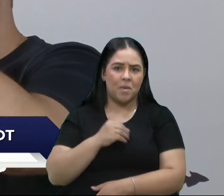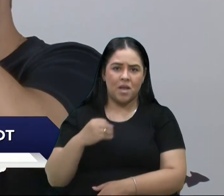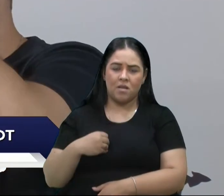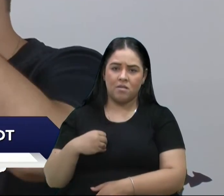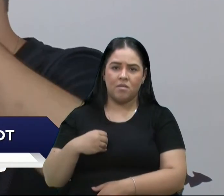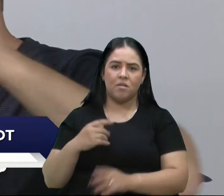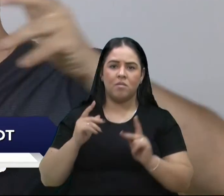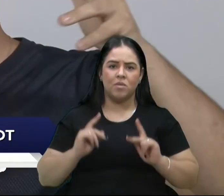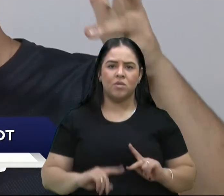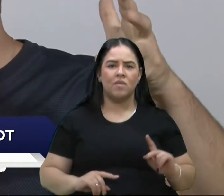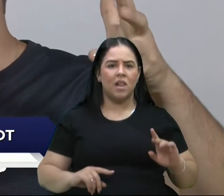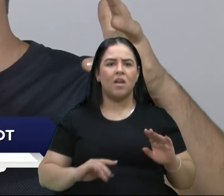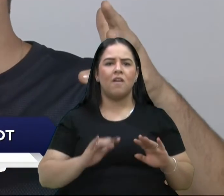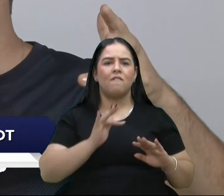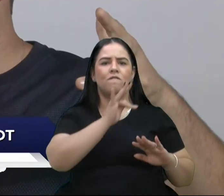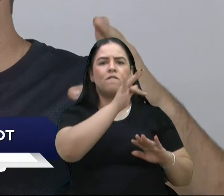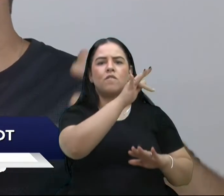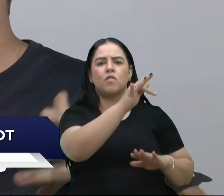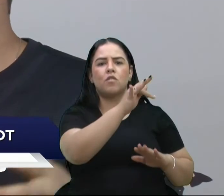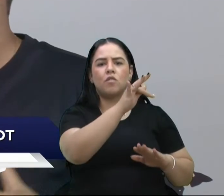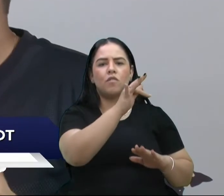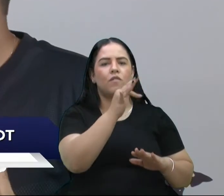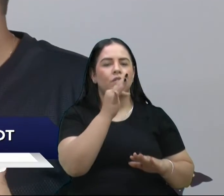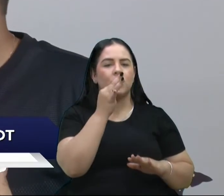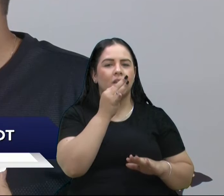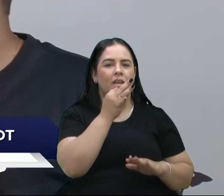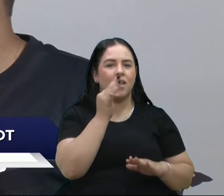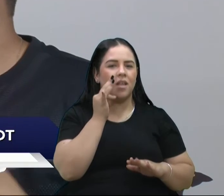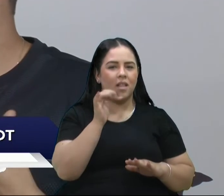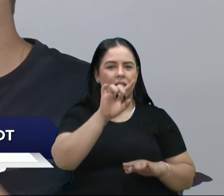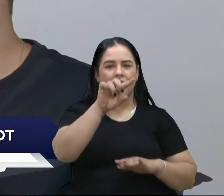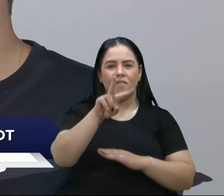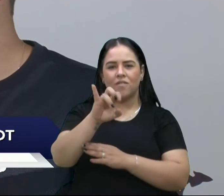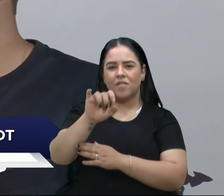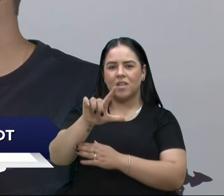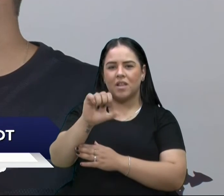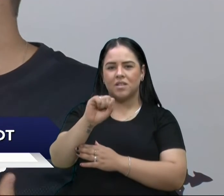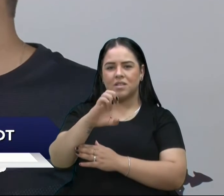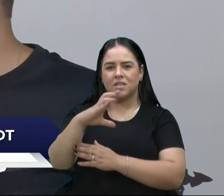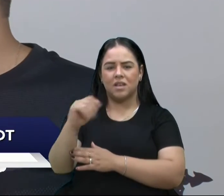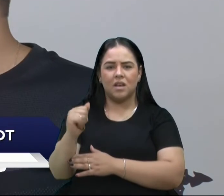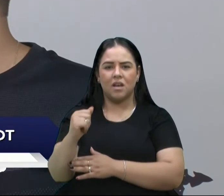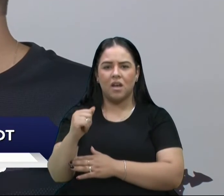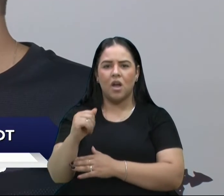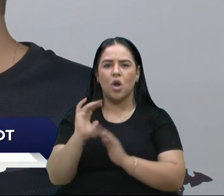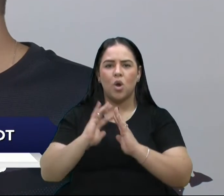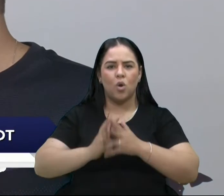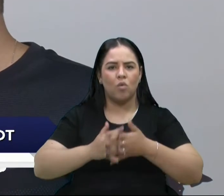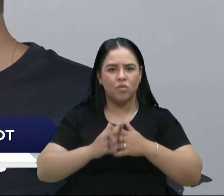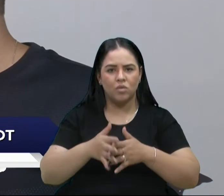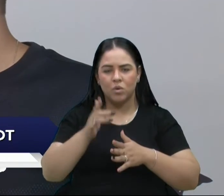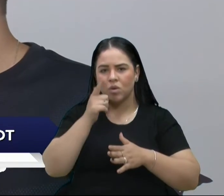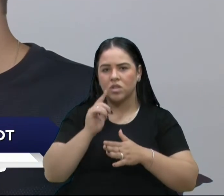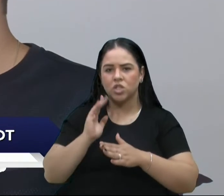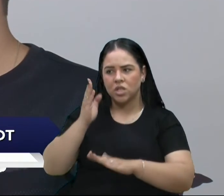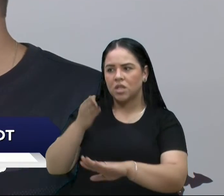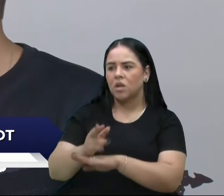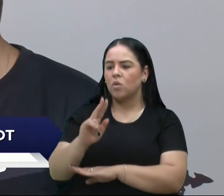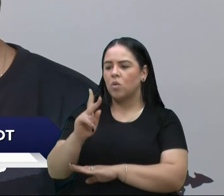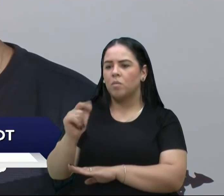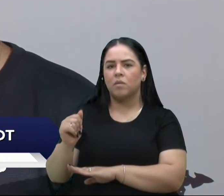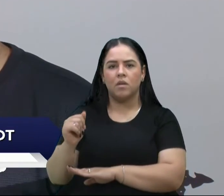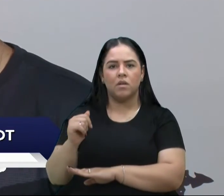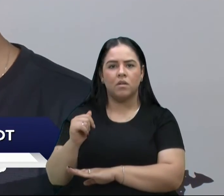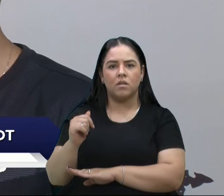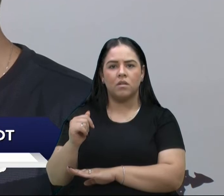saem lá de Forqueta, saem de Vila Seca, né, olha o transtorno de transporte, para vir buscar atendimento na UPA, e muitas vezes